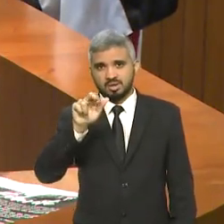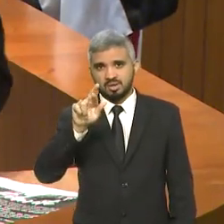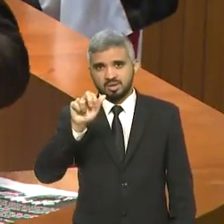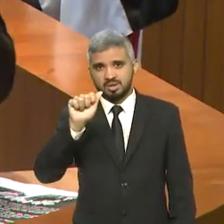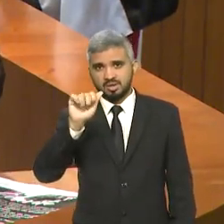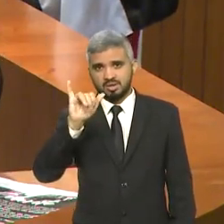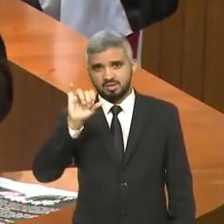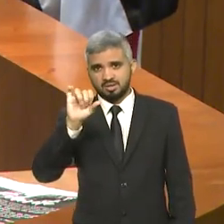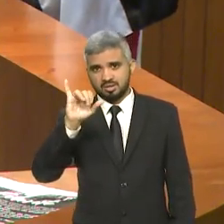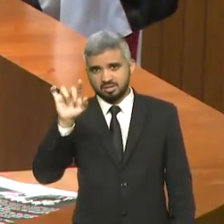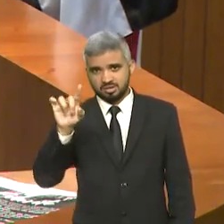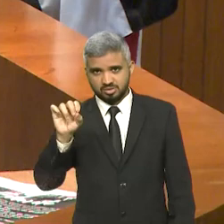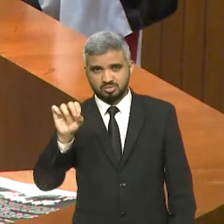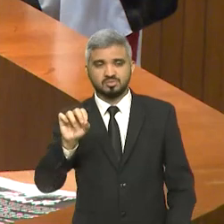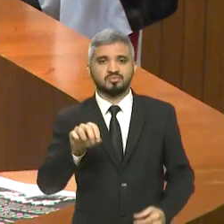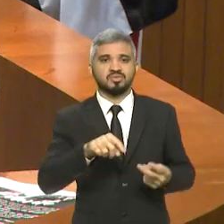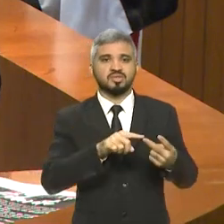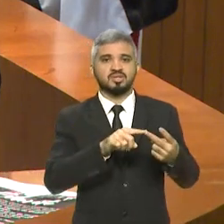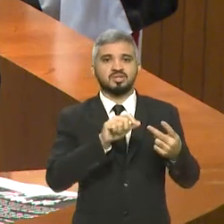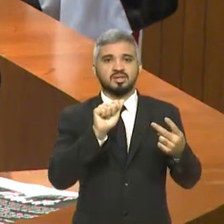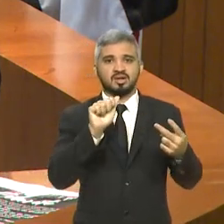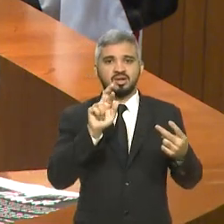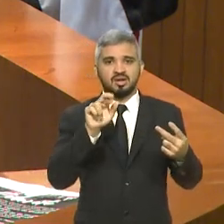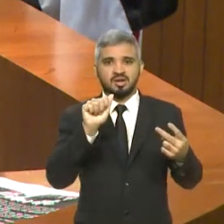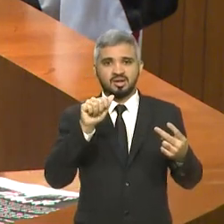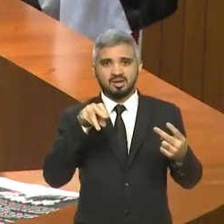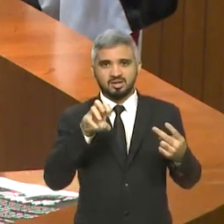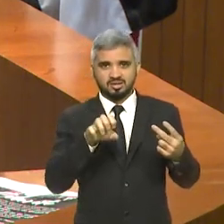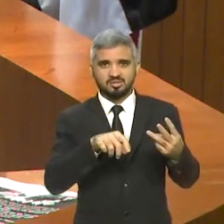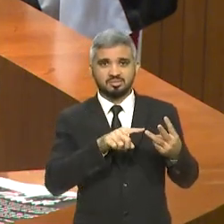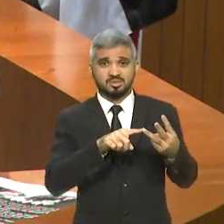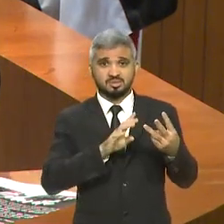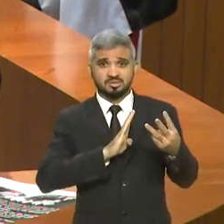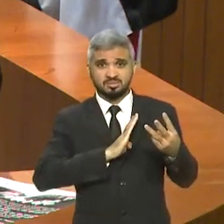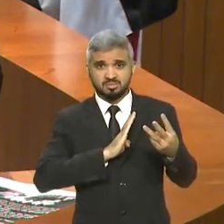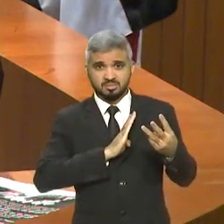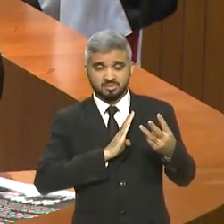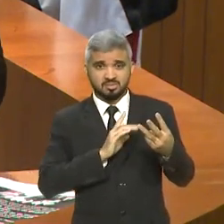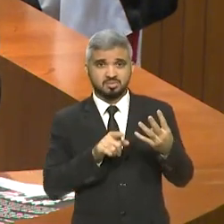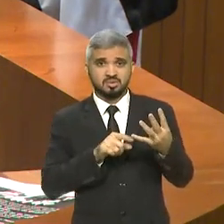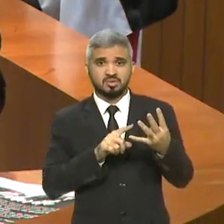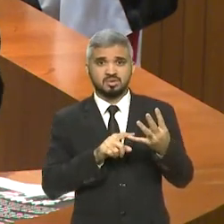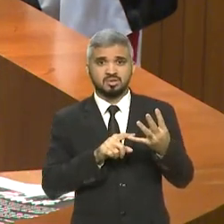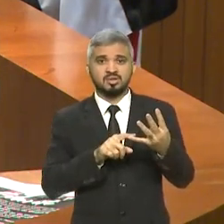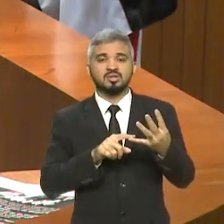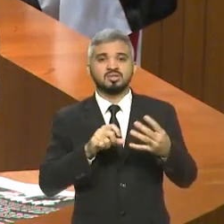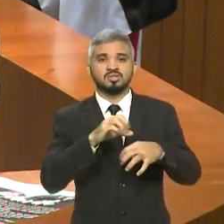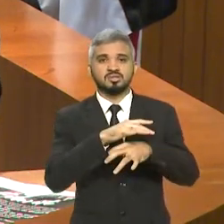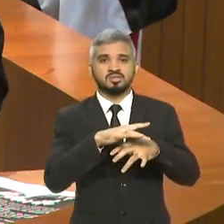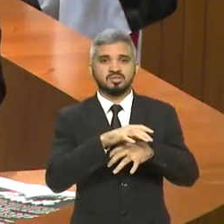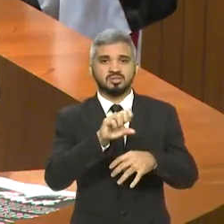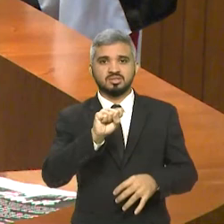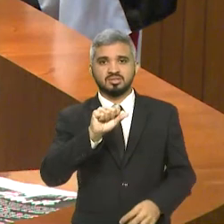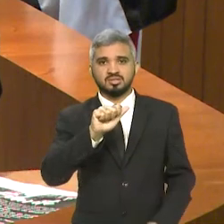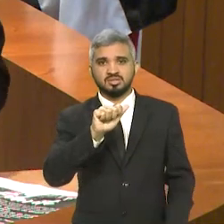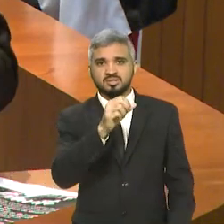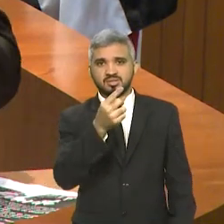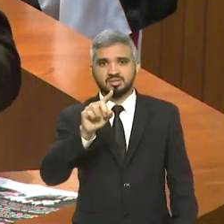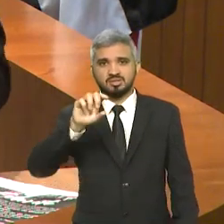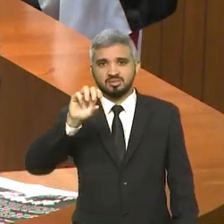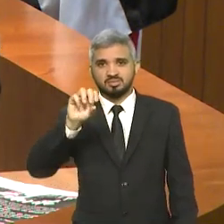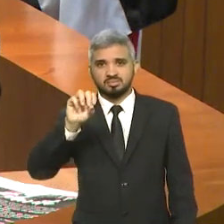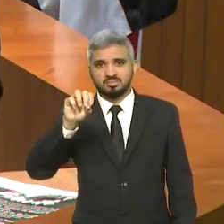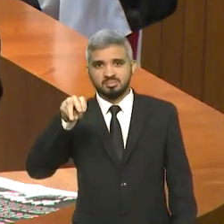noite de sexta-feira na cidade de Bacabal, na cidade de São Mateus, e no